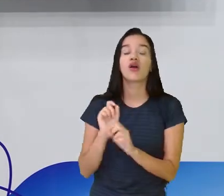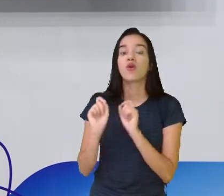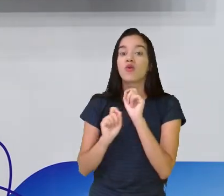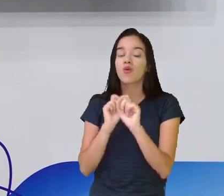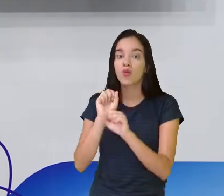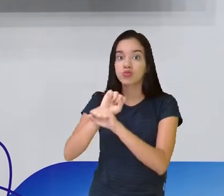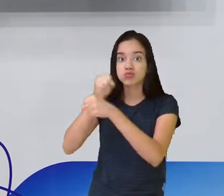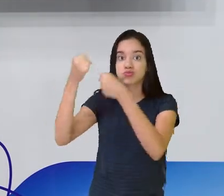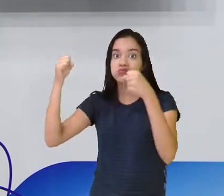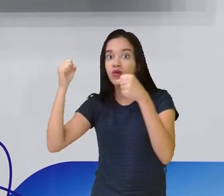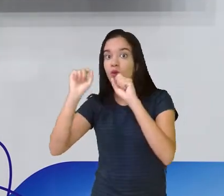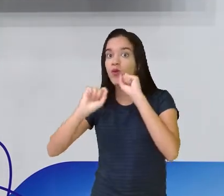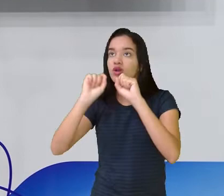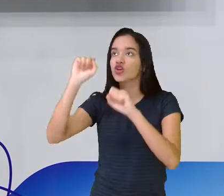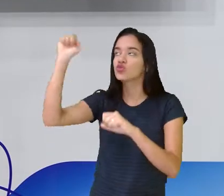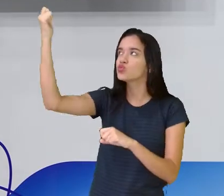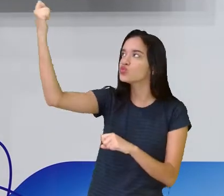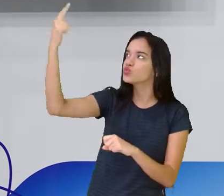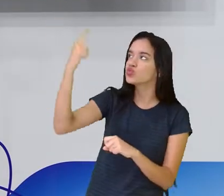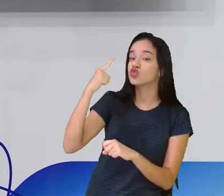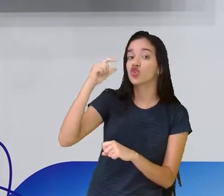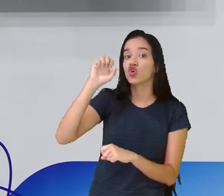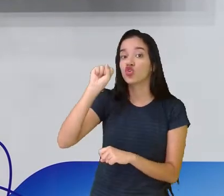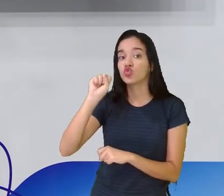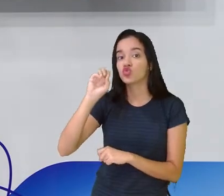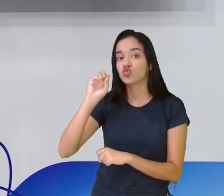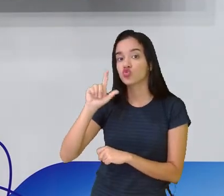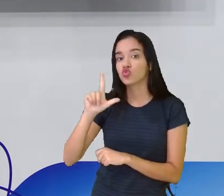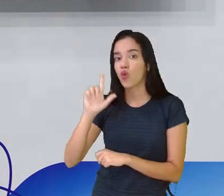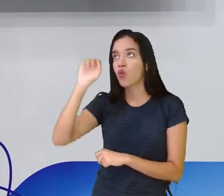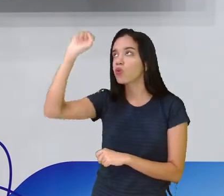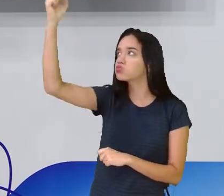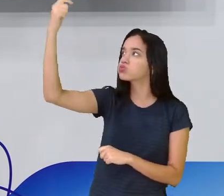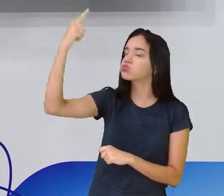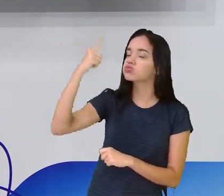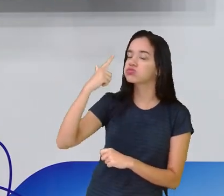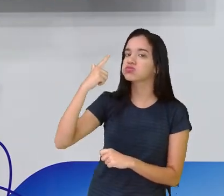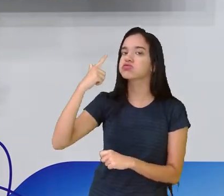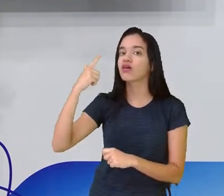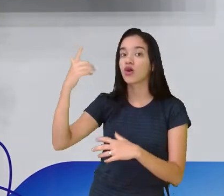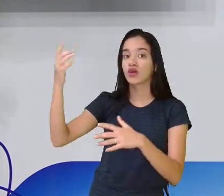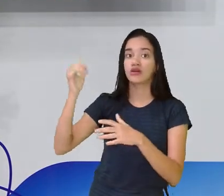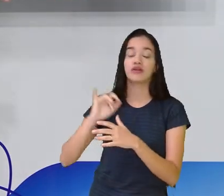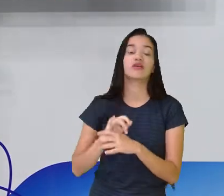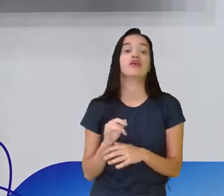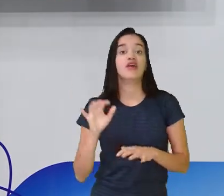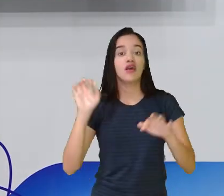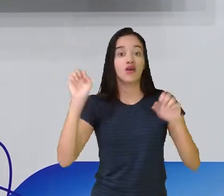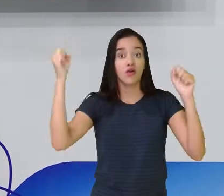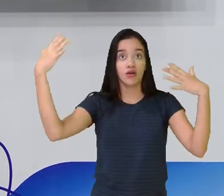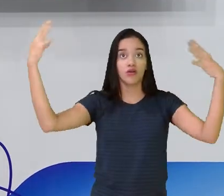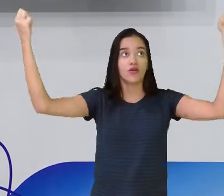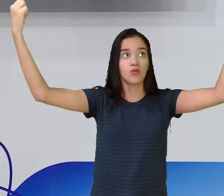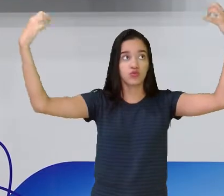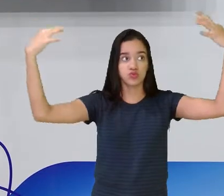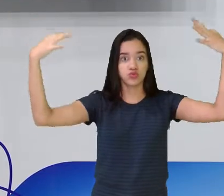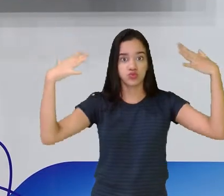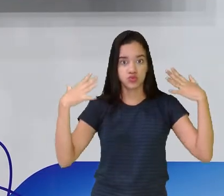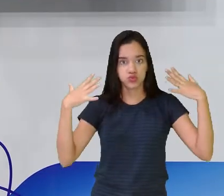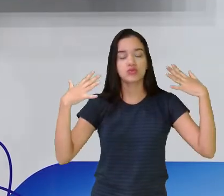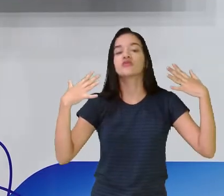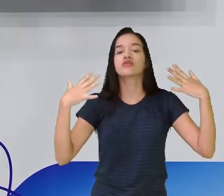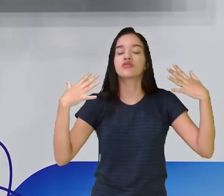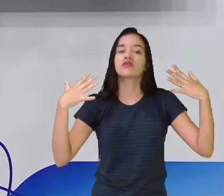representação. Então, o Sol, ele naturalmente, ele emite esses raios solares que eles vêm ó,